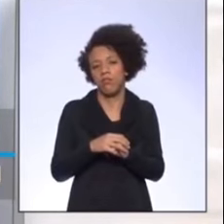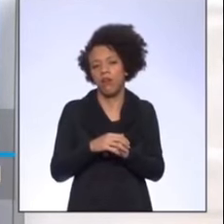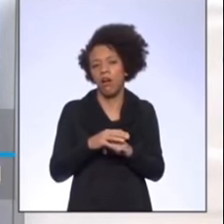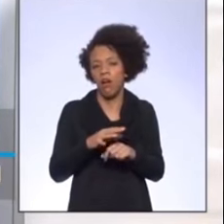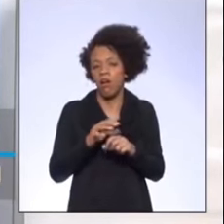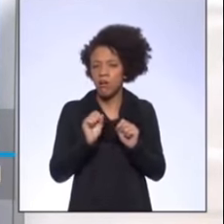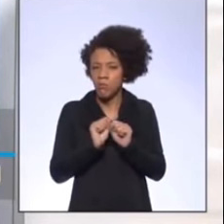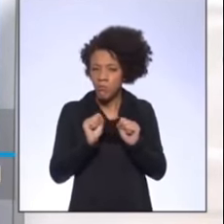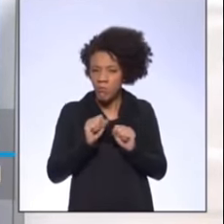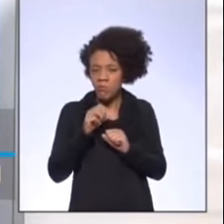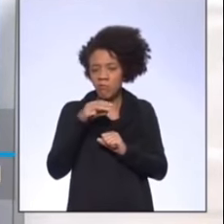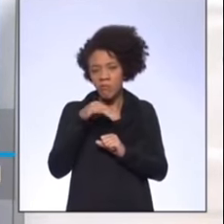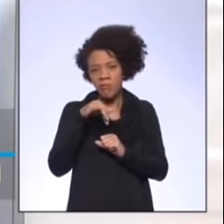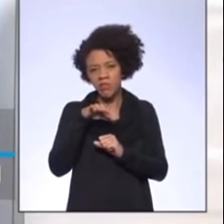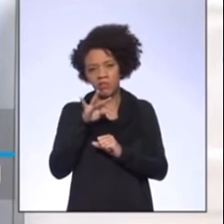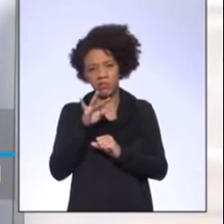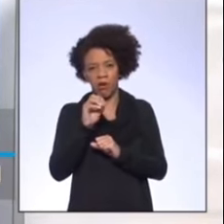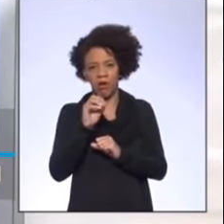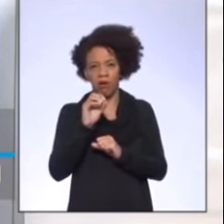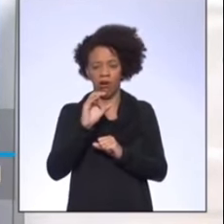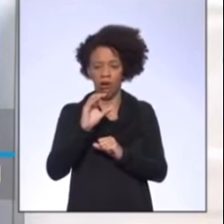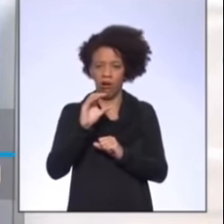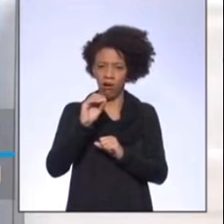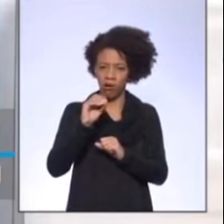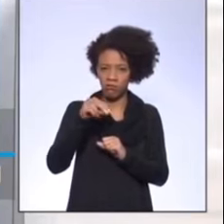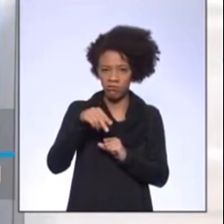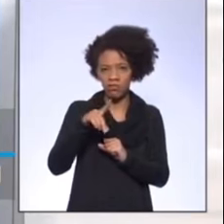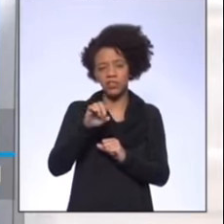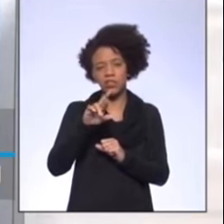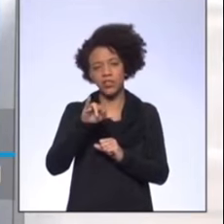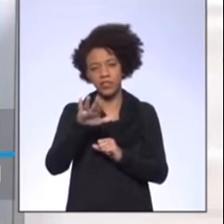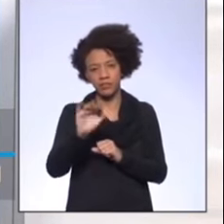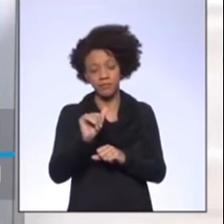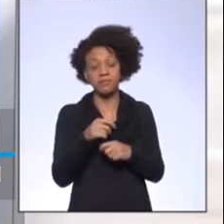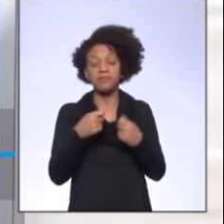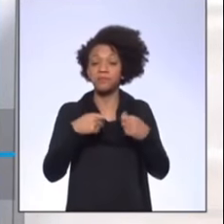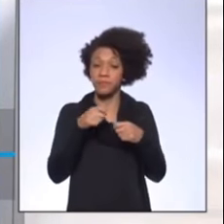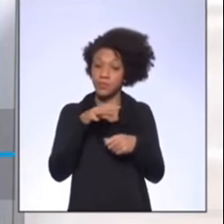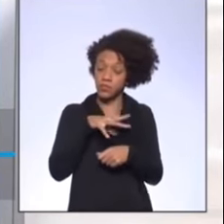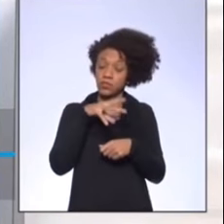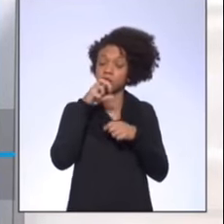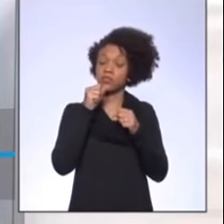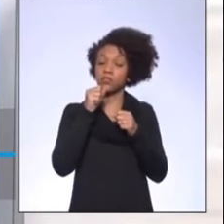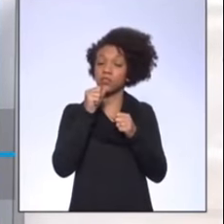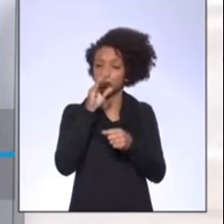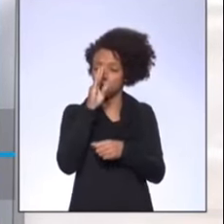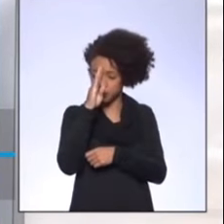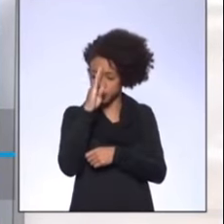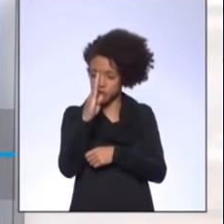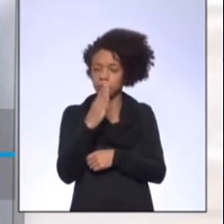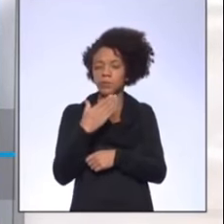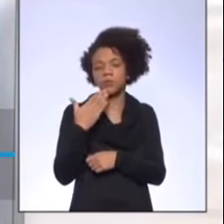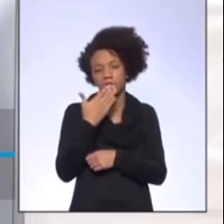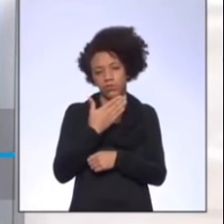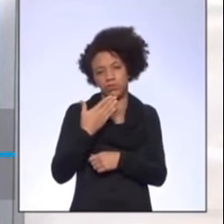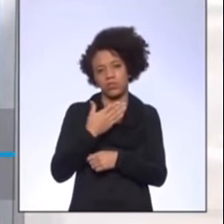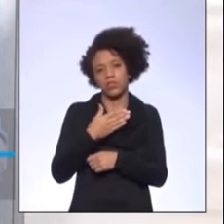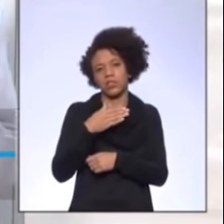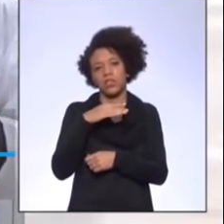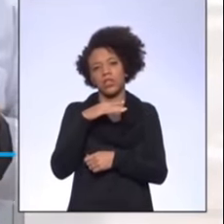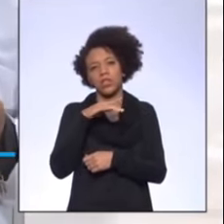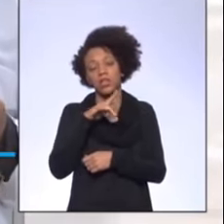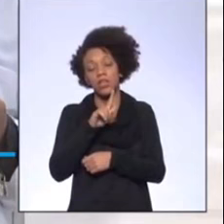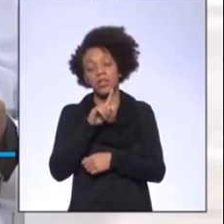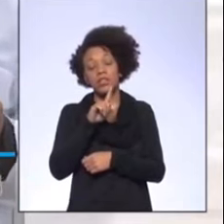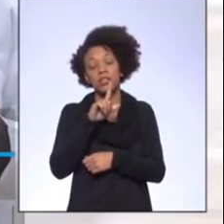lá na mitocôndria, eu vou precisar de oxigênio e vou precisar principalmente de açúcar, tá? Que é glicose, que